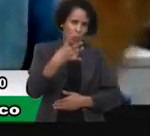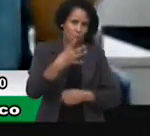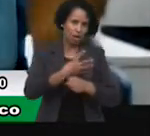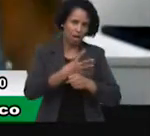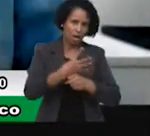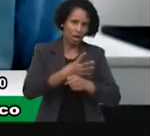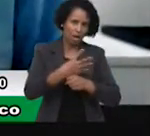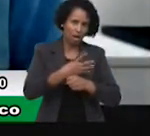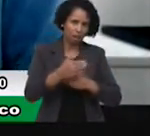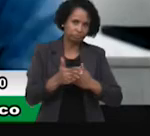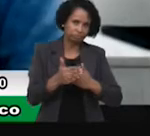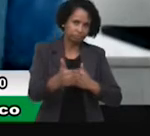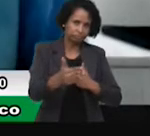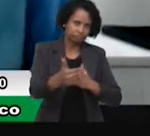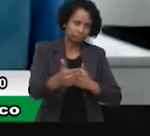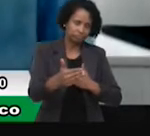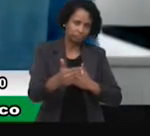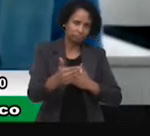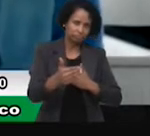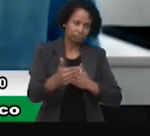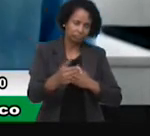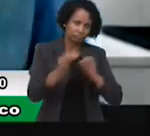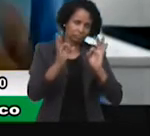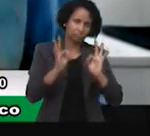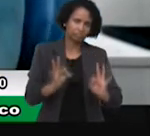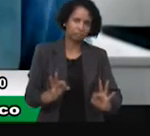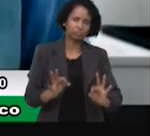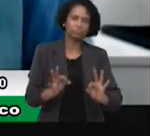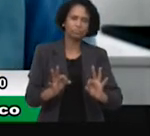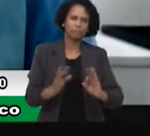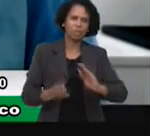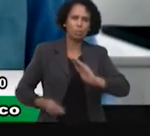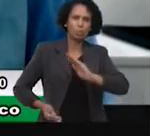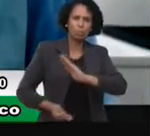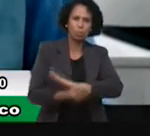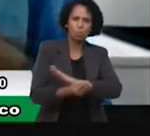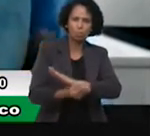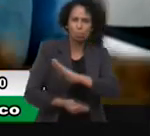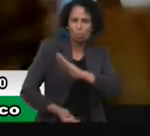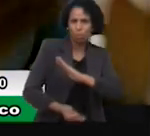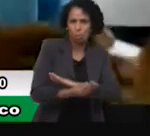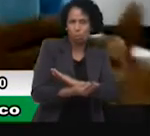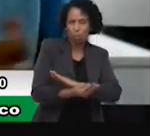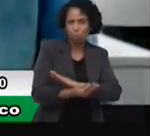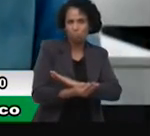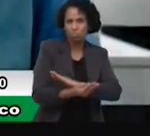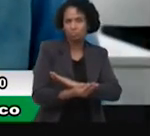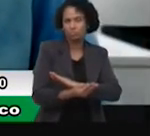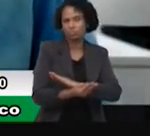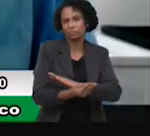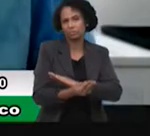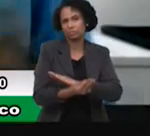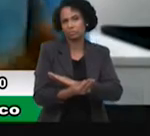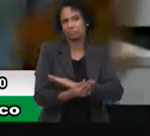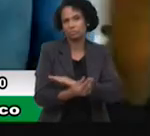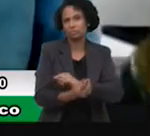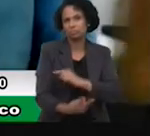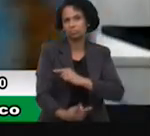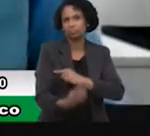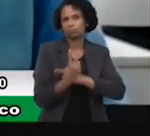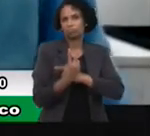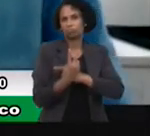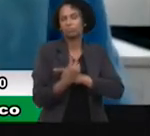legítimo, como diz sempre o Mário, legítimo de oposição, fizer, muitas vezes, coerente dentro daquilo,